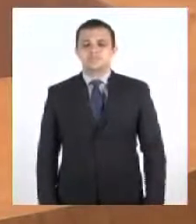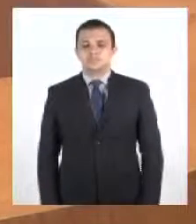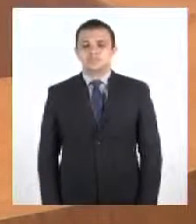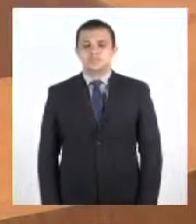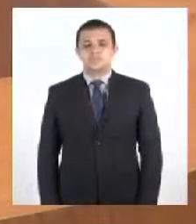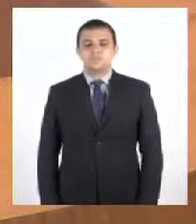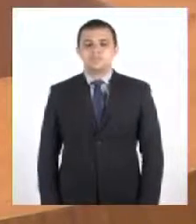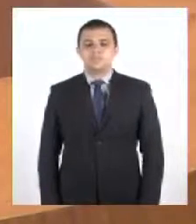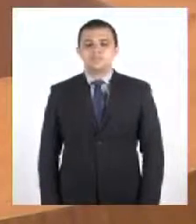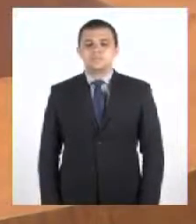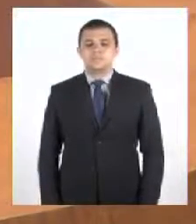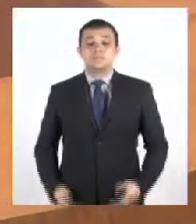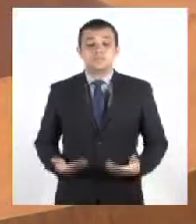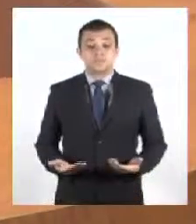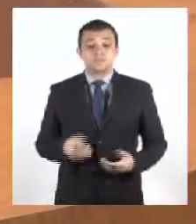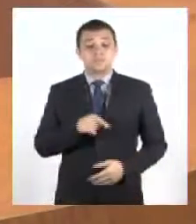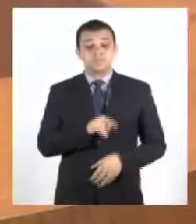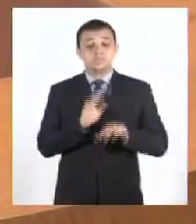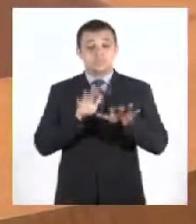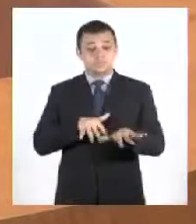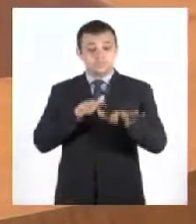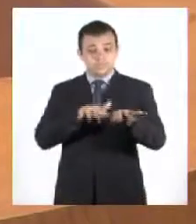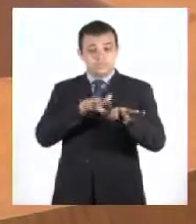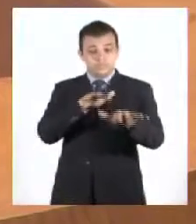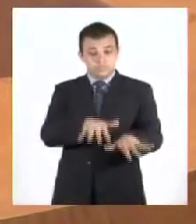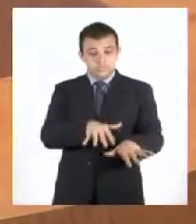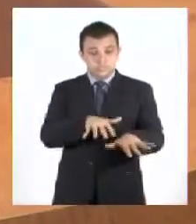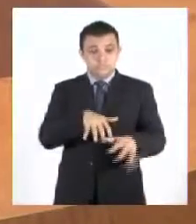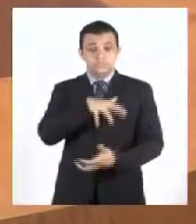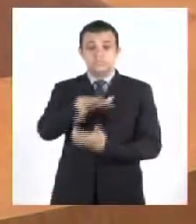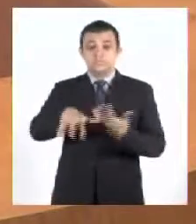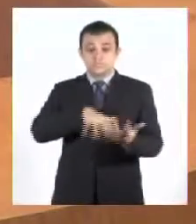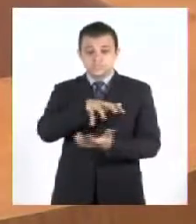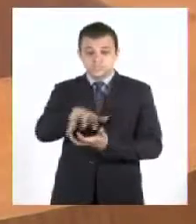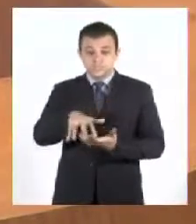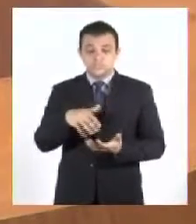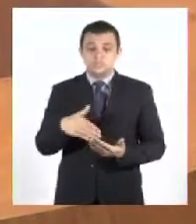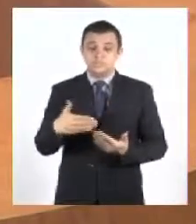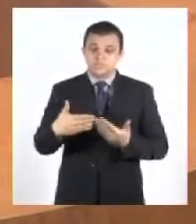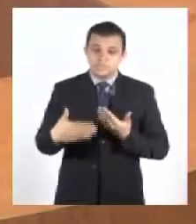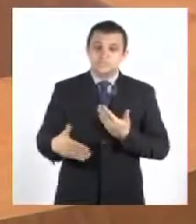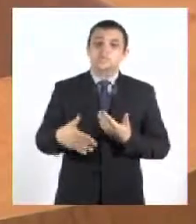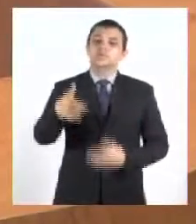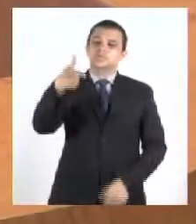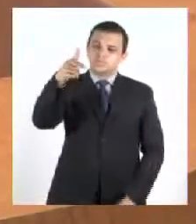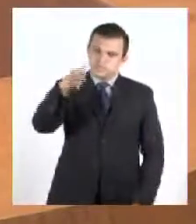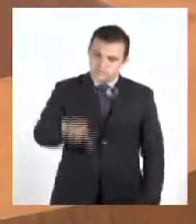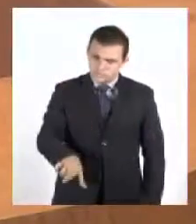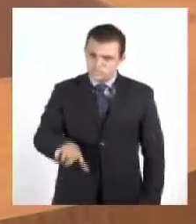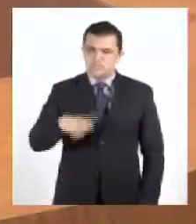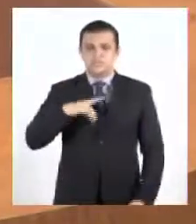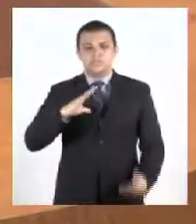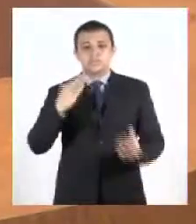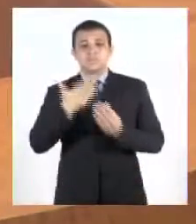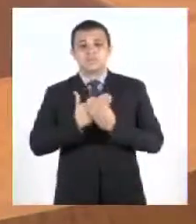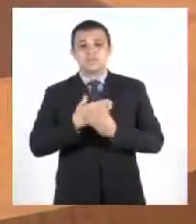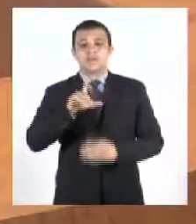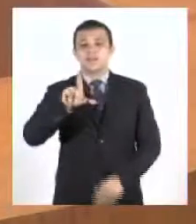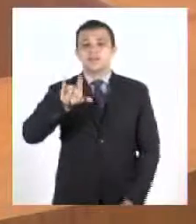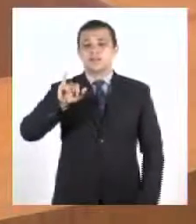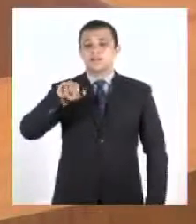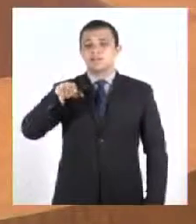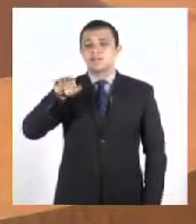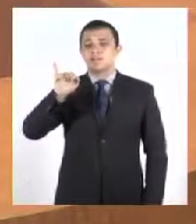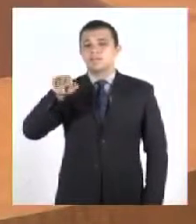E esse movimento acabou levando a mais uma liminar que